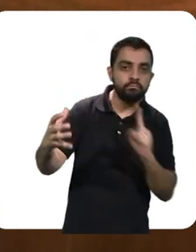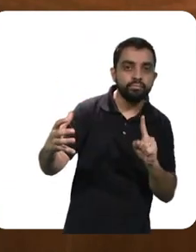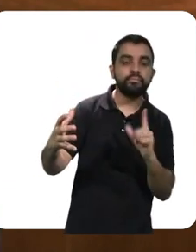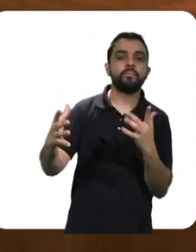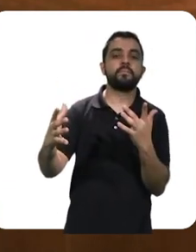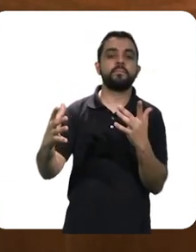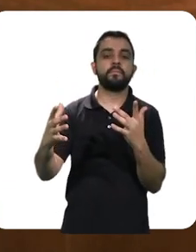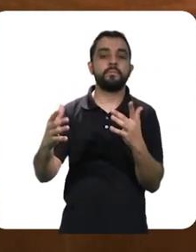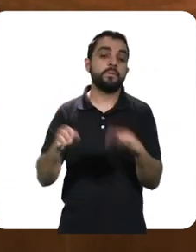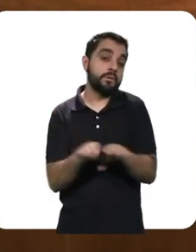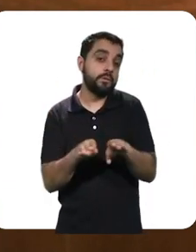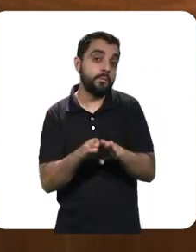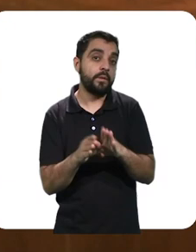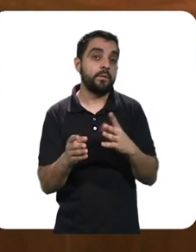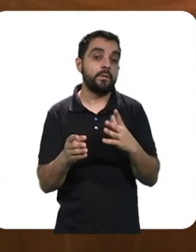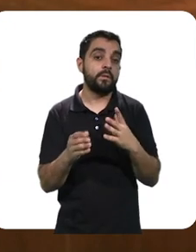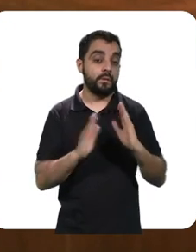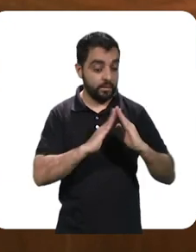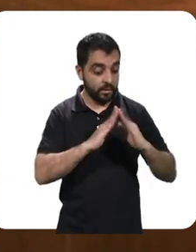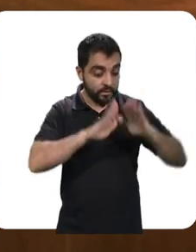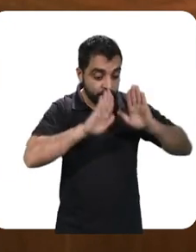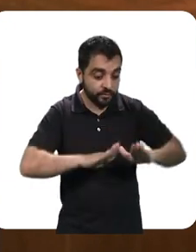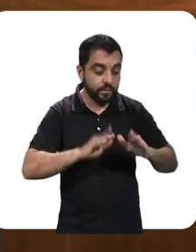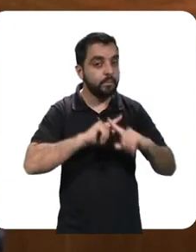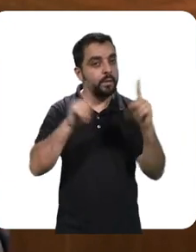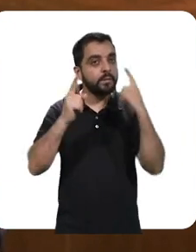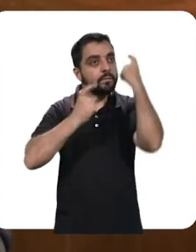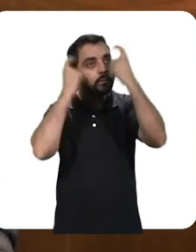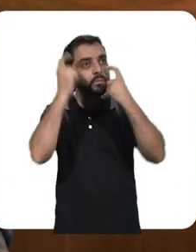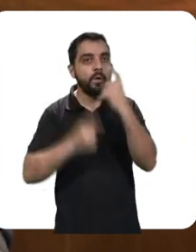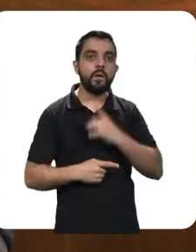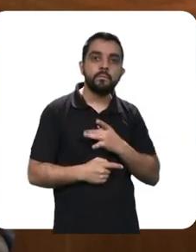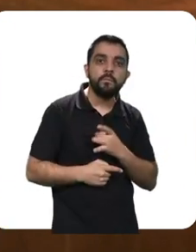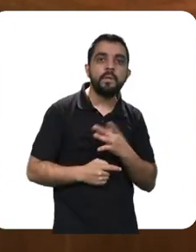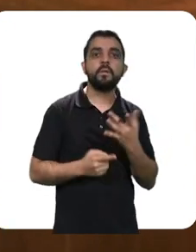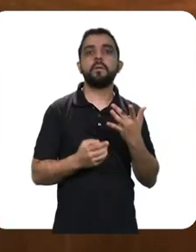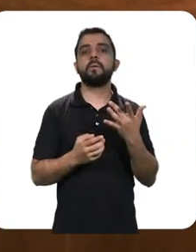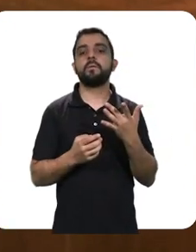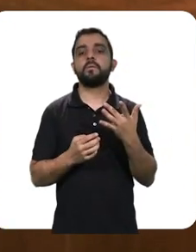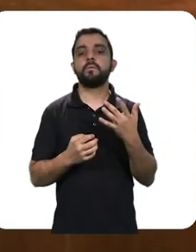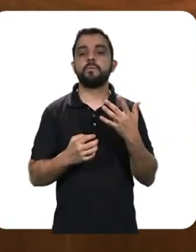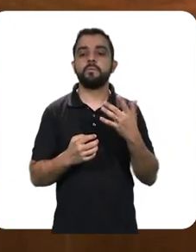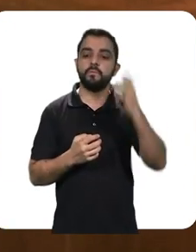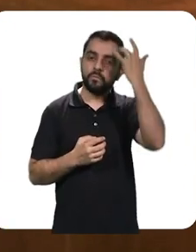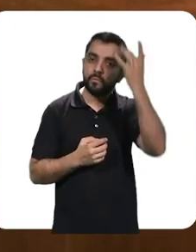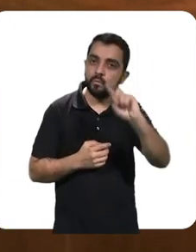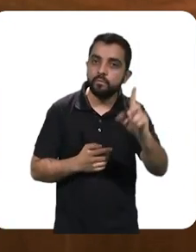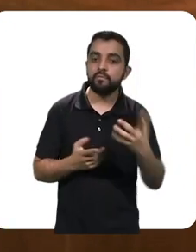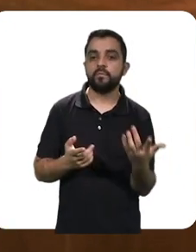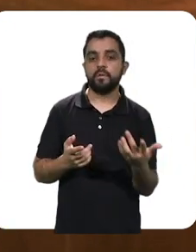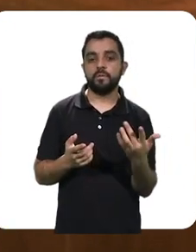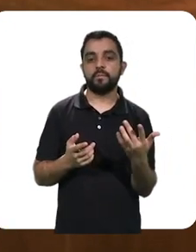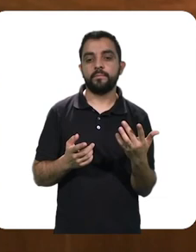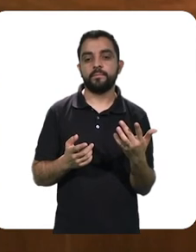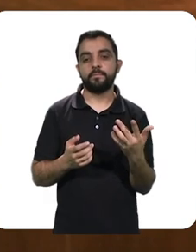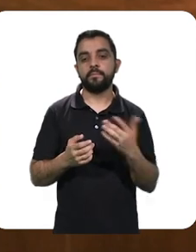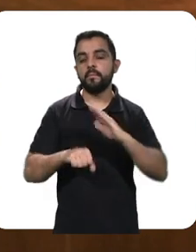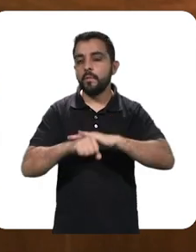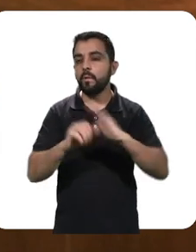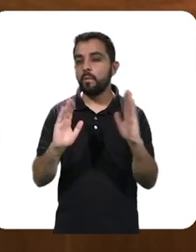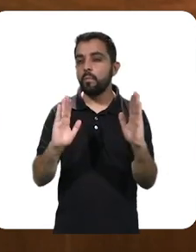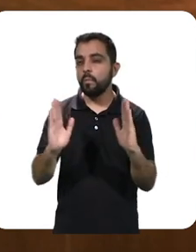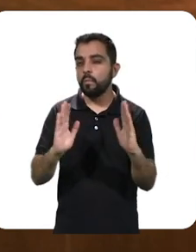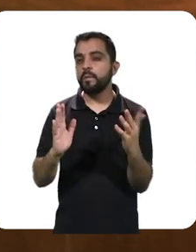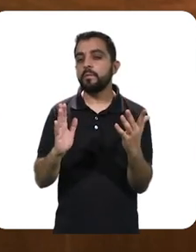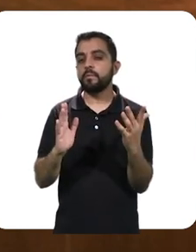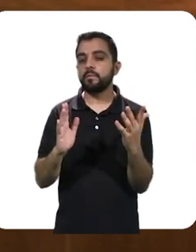tensão que a gente passa, não só a questão do isolamento social, né? Mas quem está em casa, além de estar em casa isolado, está com medo também, né? Então, esse acaba sendo